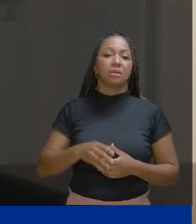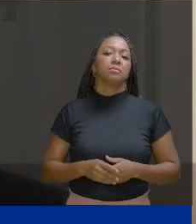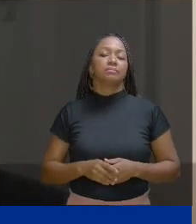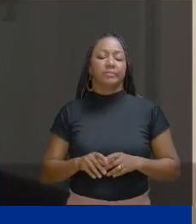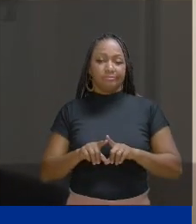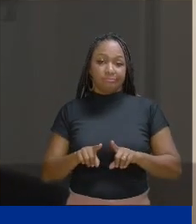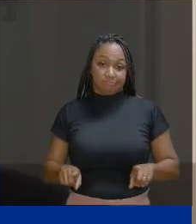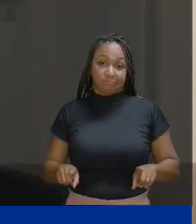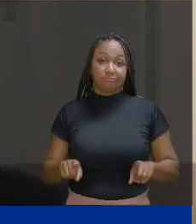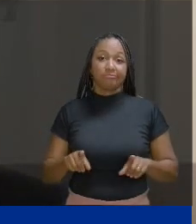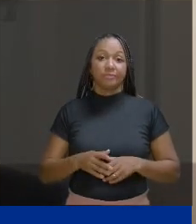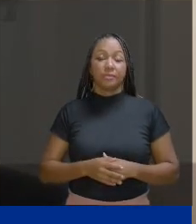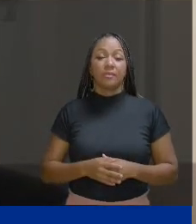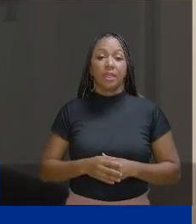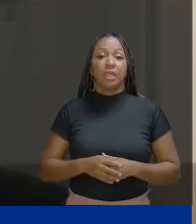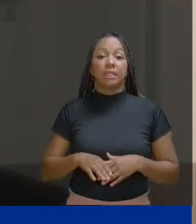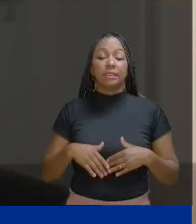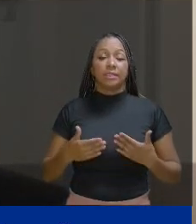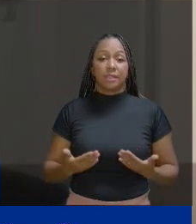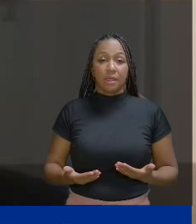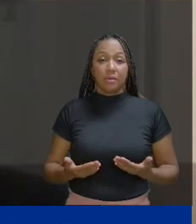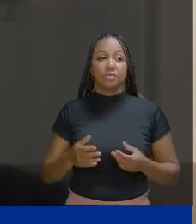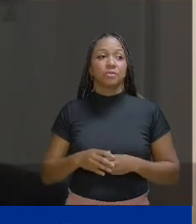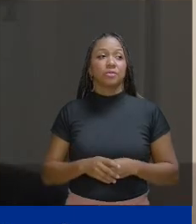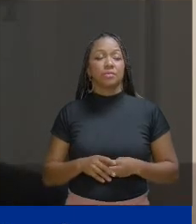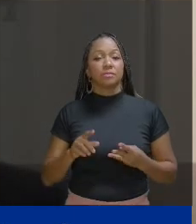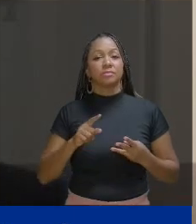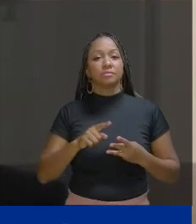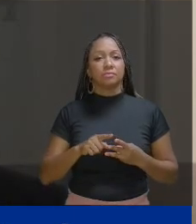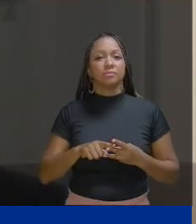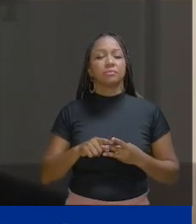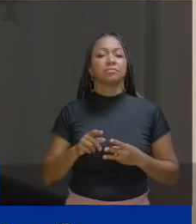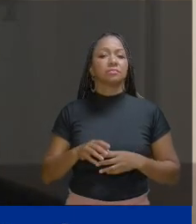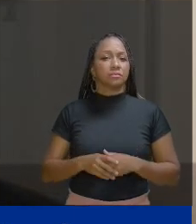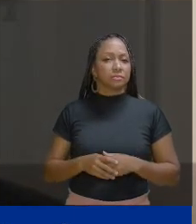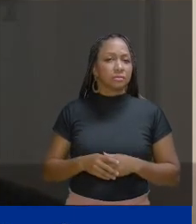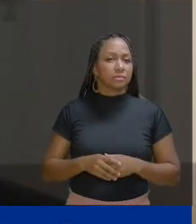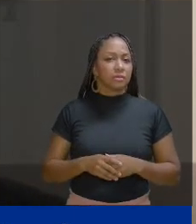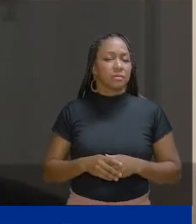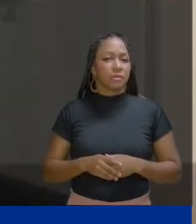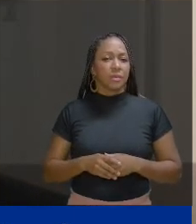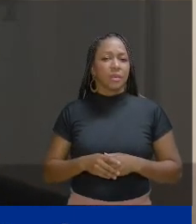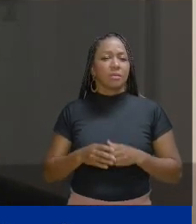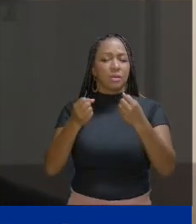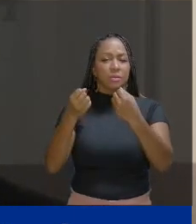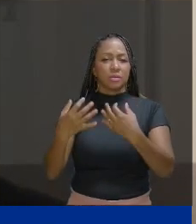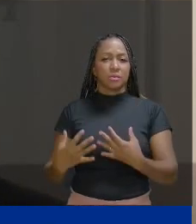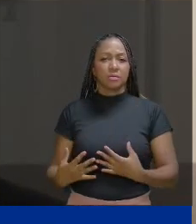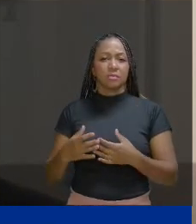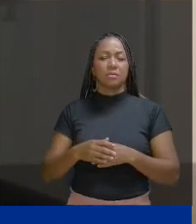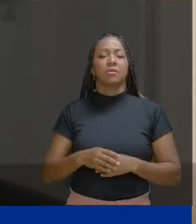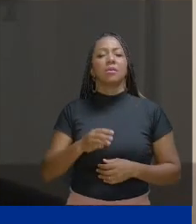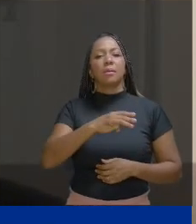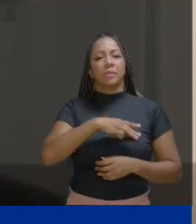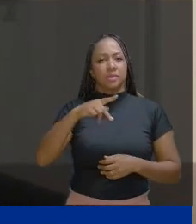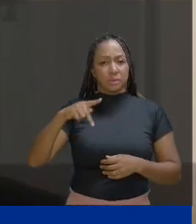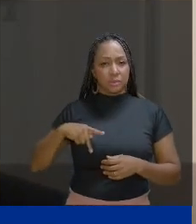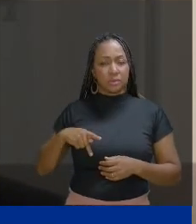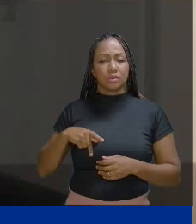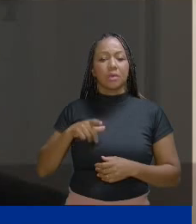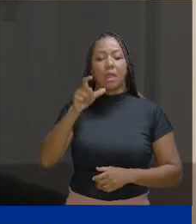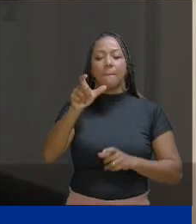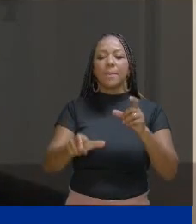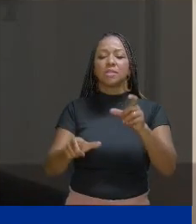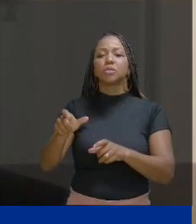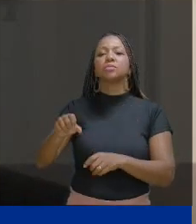Pois bem, a gente aqui então vai partir do pressuposto pelo absurdo, apenas para argumentar, do Ministério Público de que essas